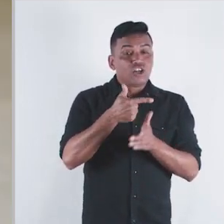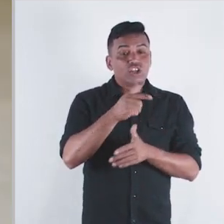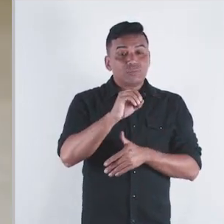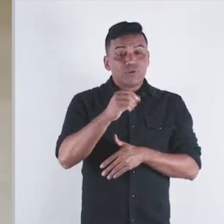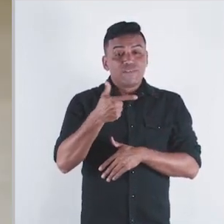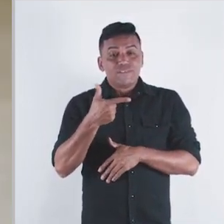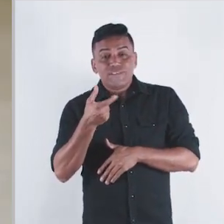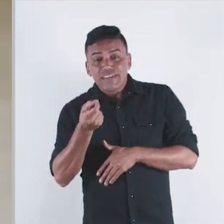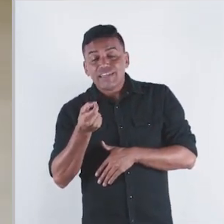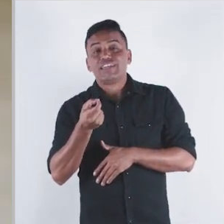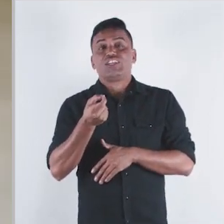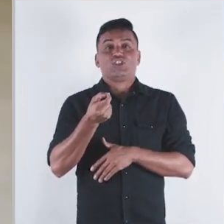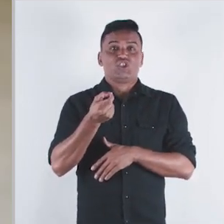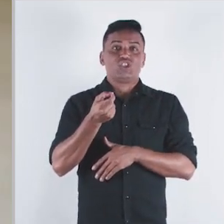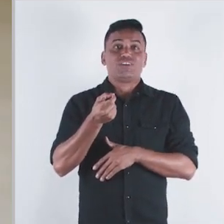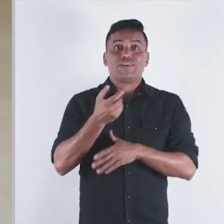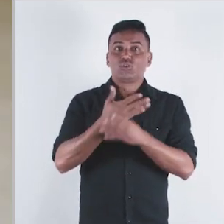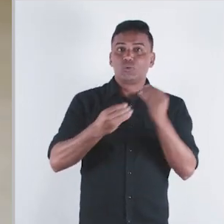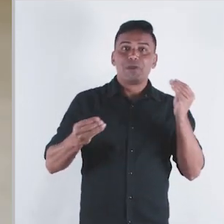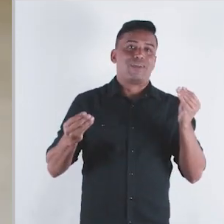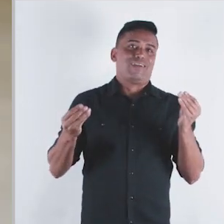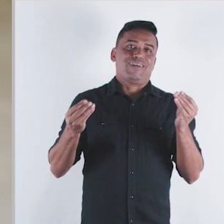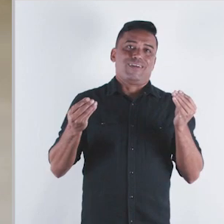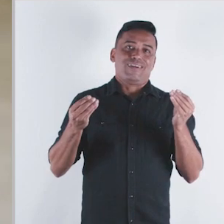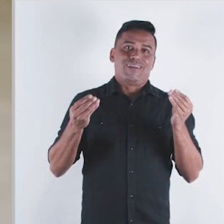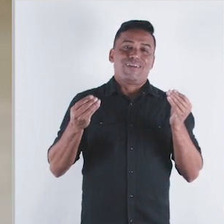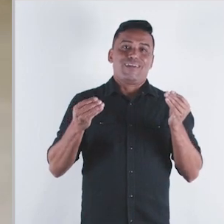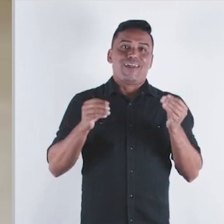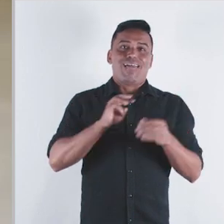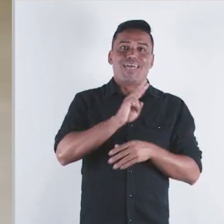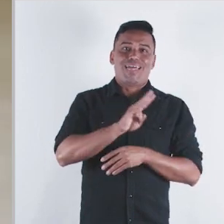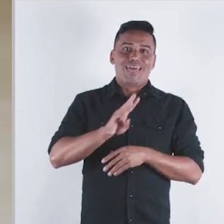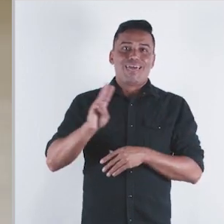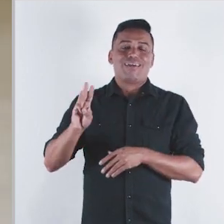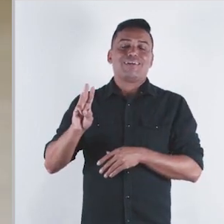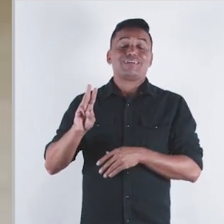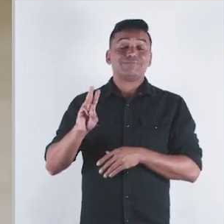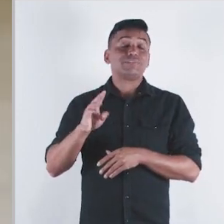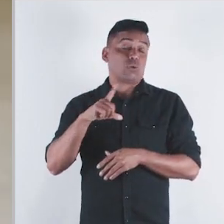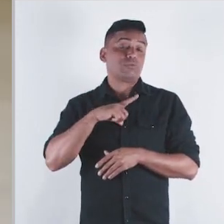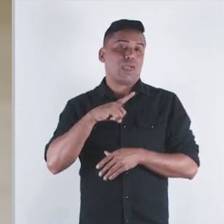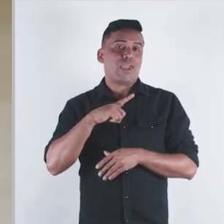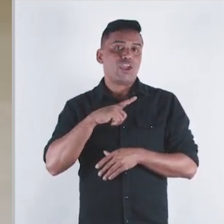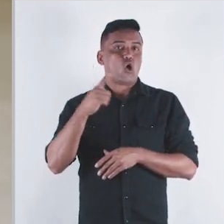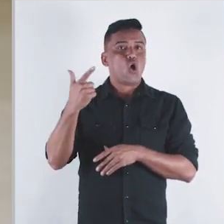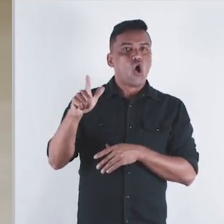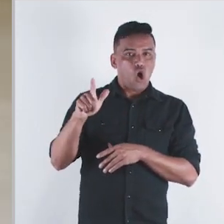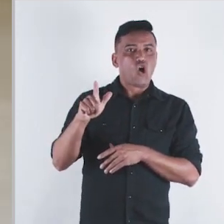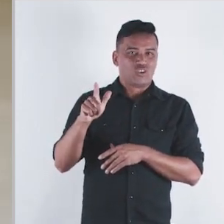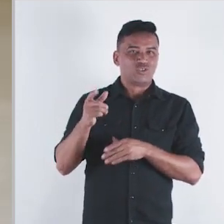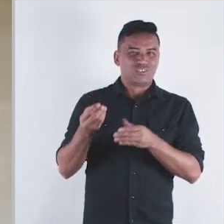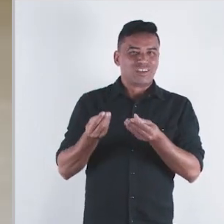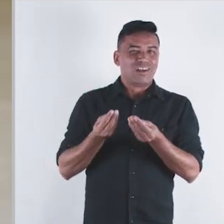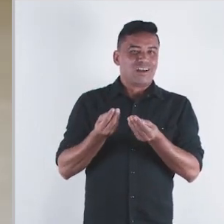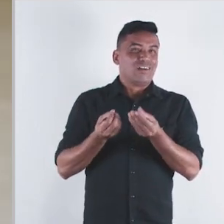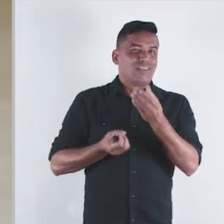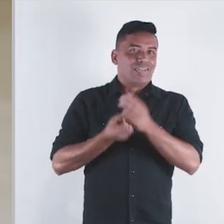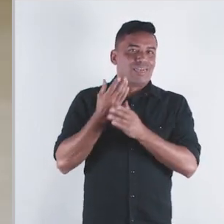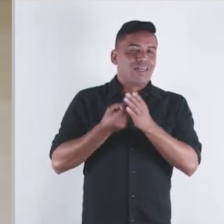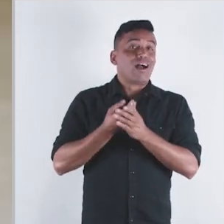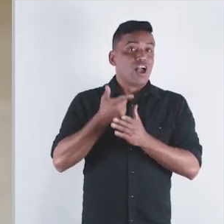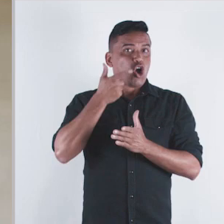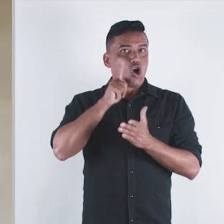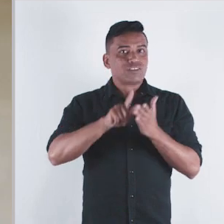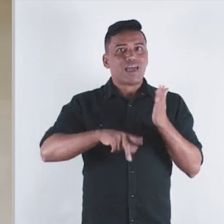de existir. E realmente aconteceu, né? Agora a gente tem alguns plugins que estão conseguindo ler